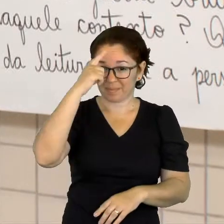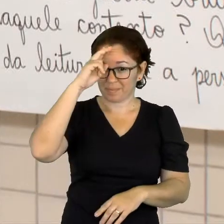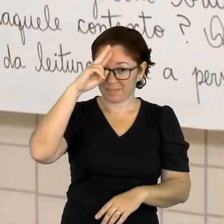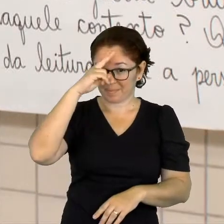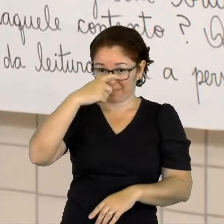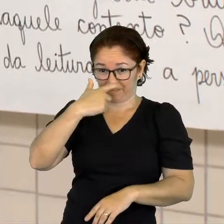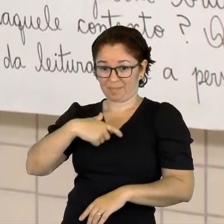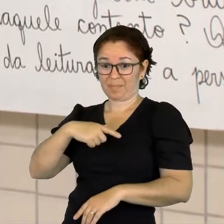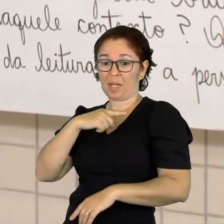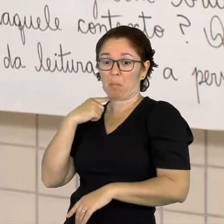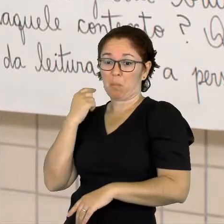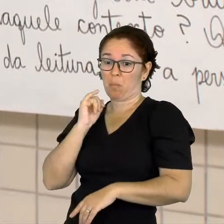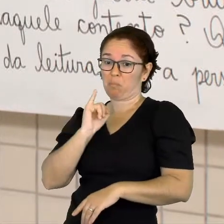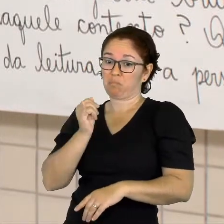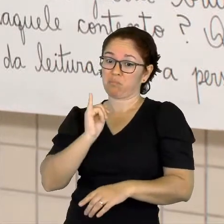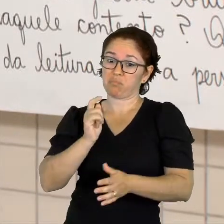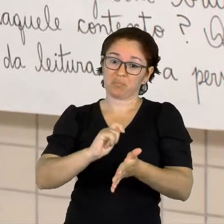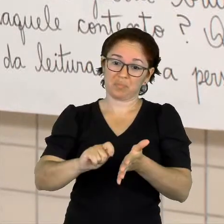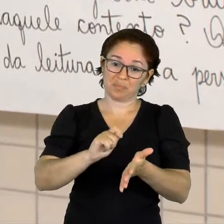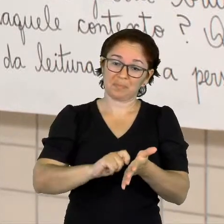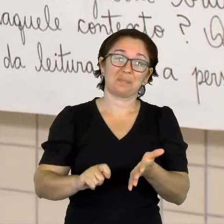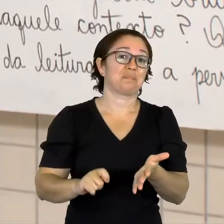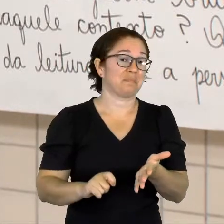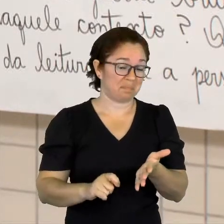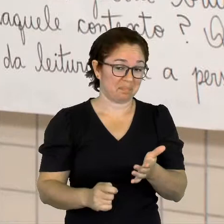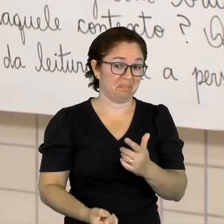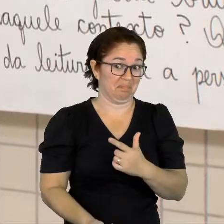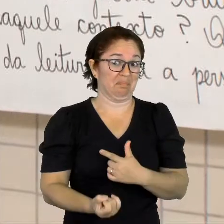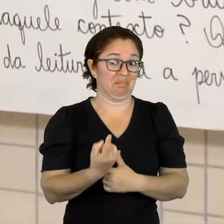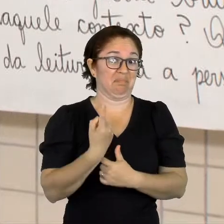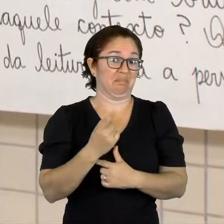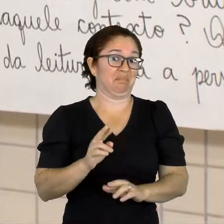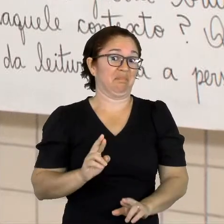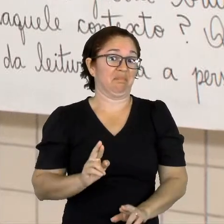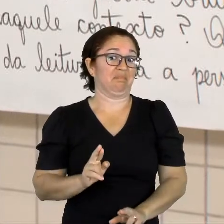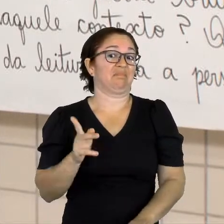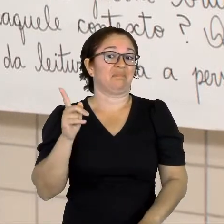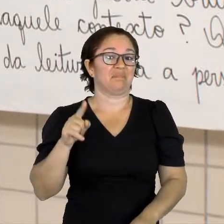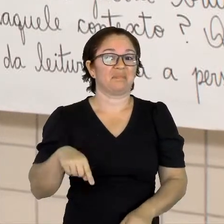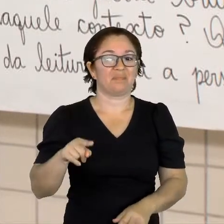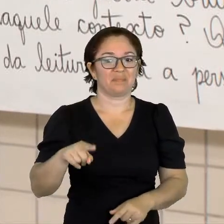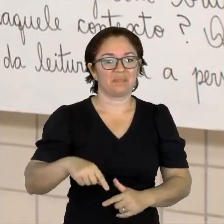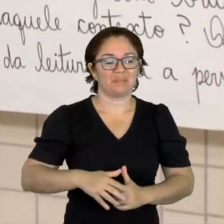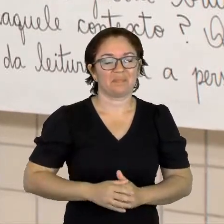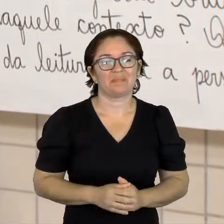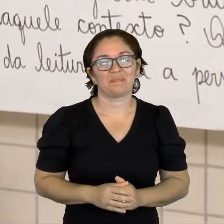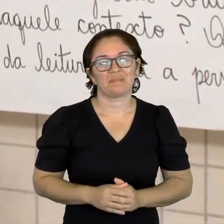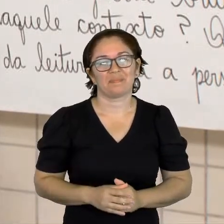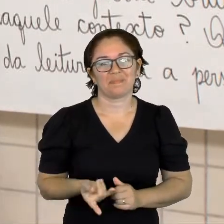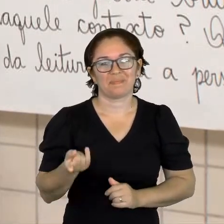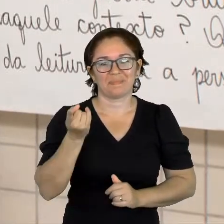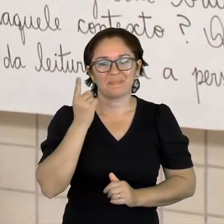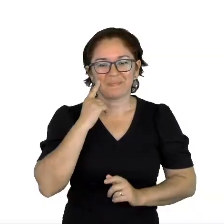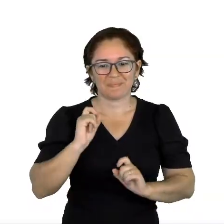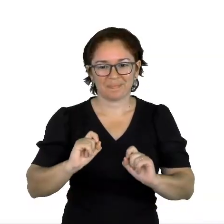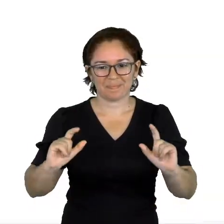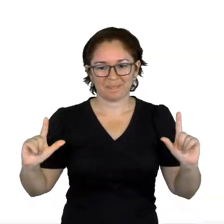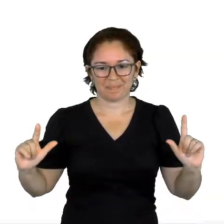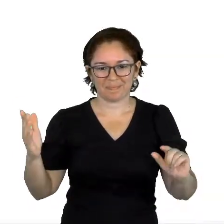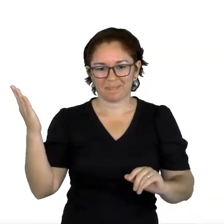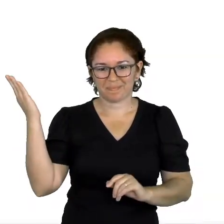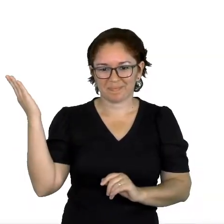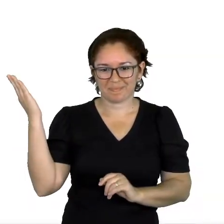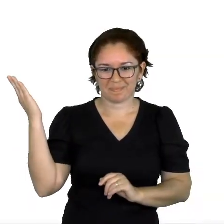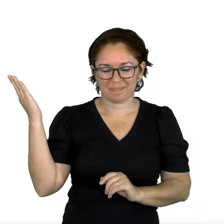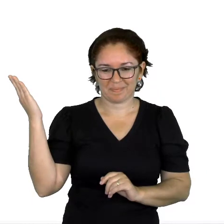que é uma narradora diferente de até então do que vocês têm lido. Então observe aqui a imagem, aí